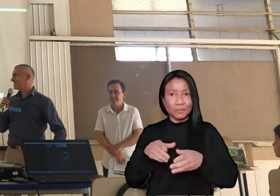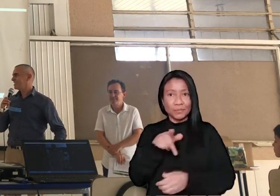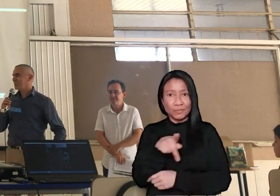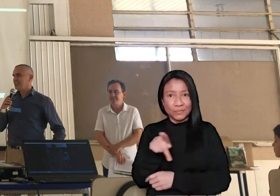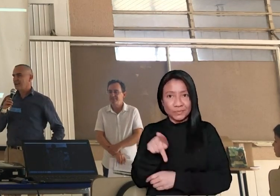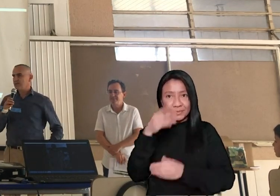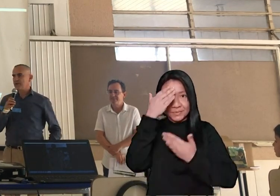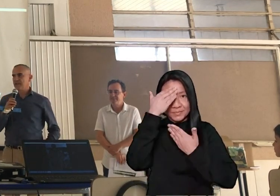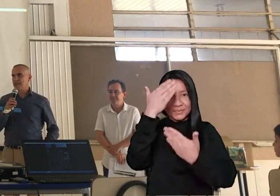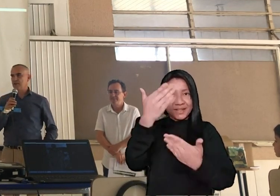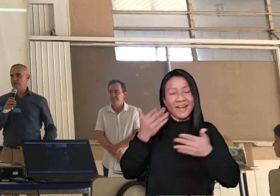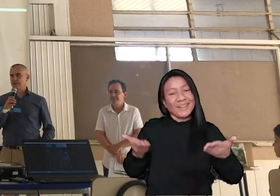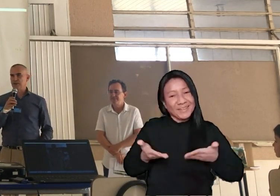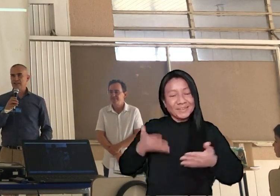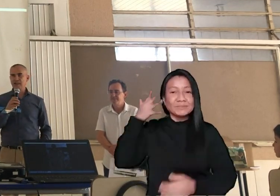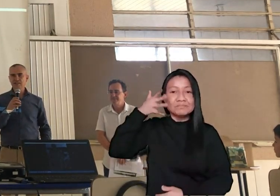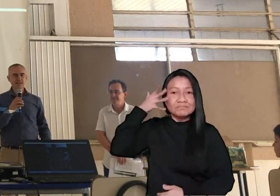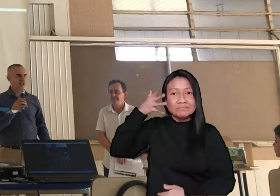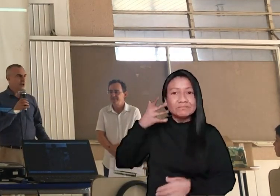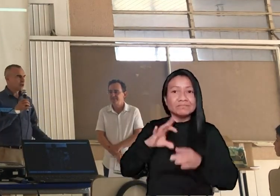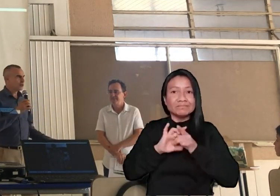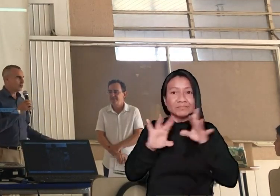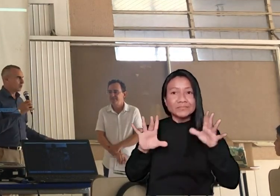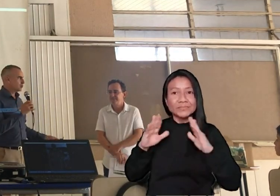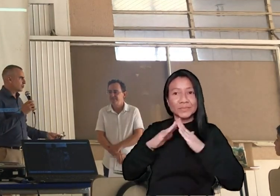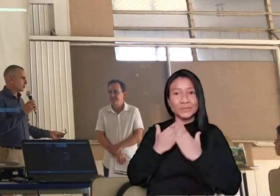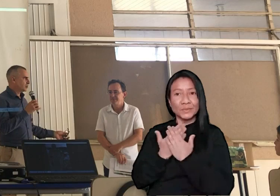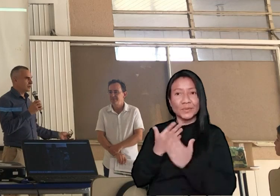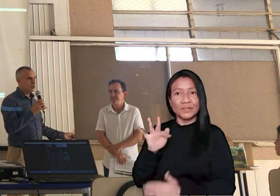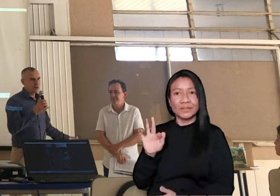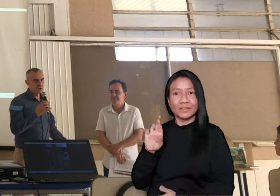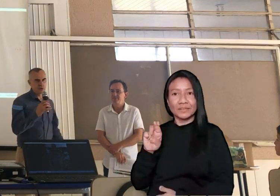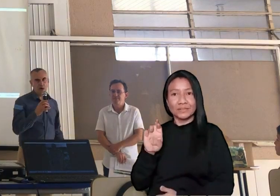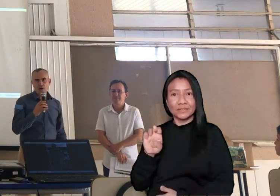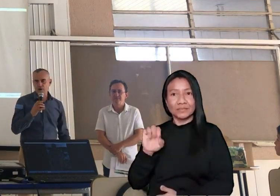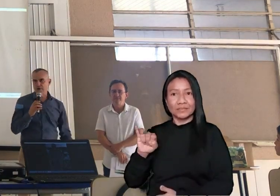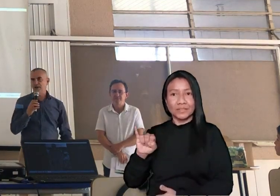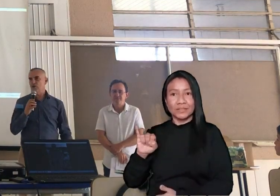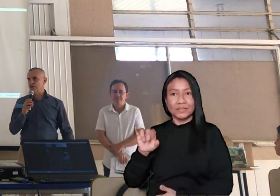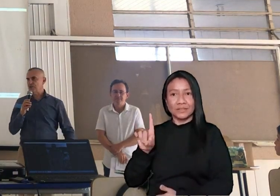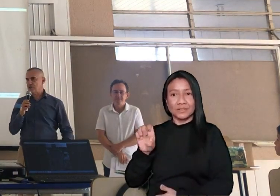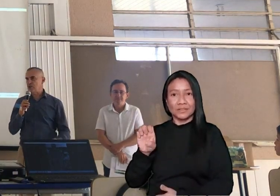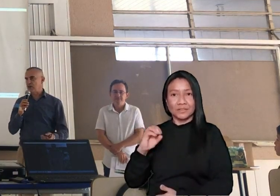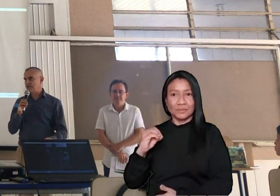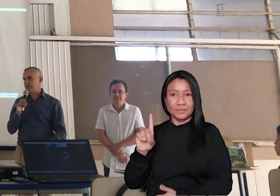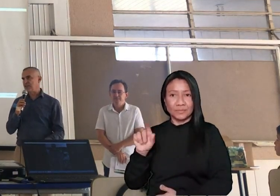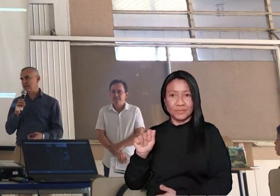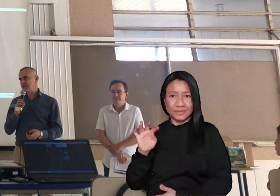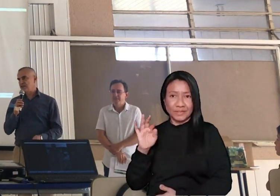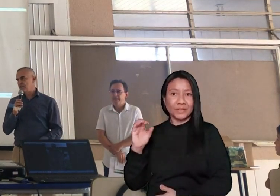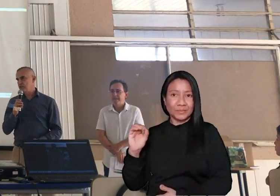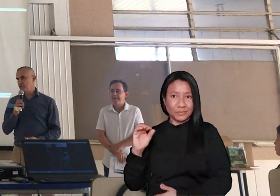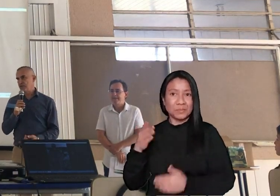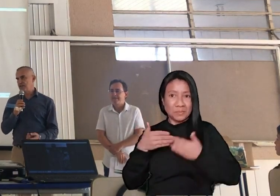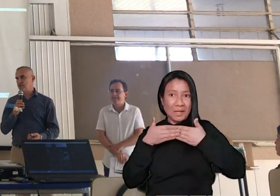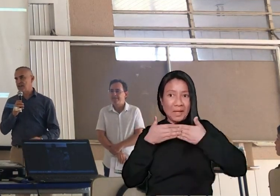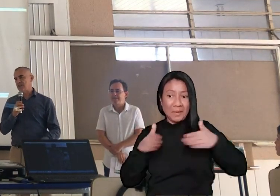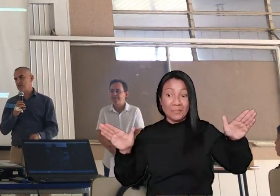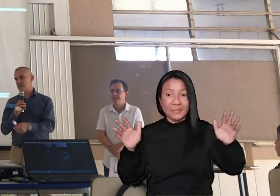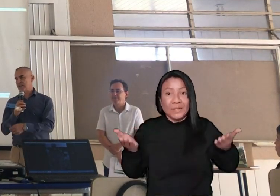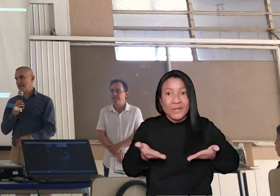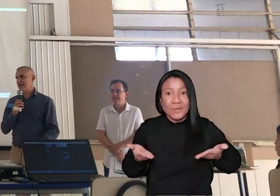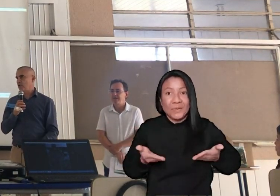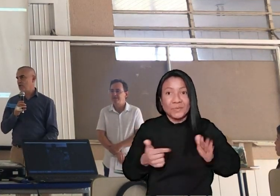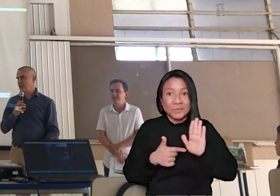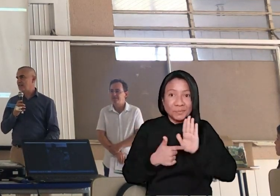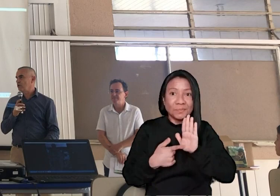Deodato, abrir a possibilidade do autor de uma obra contando a vida do Frei